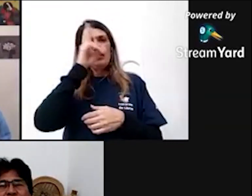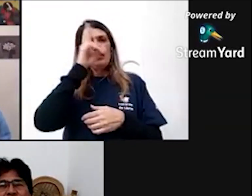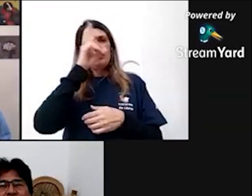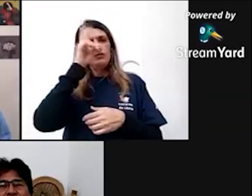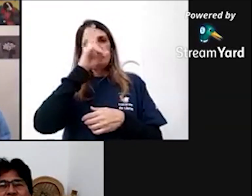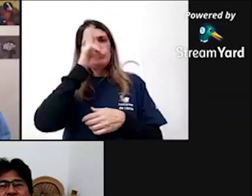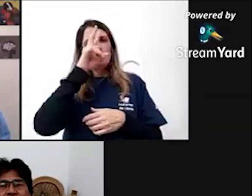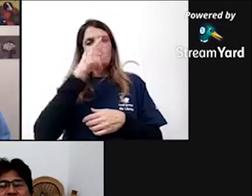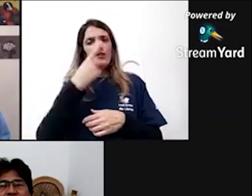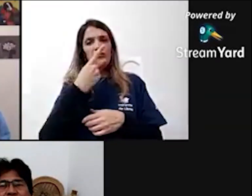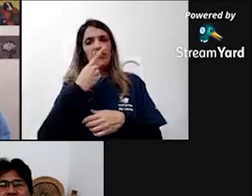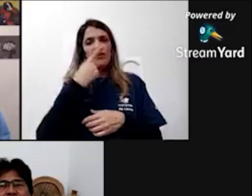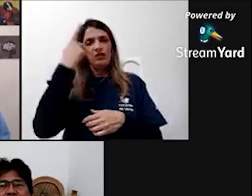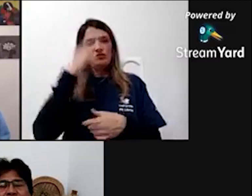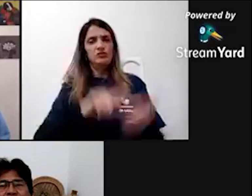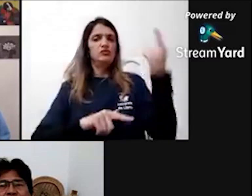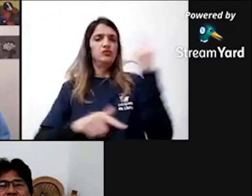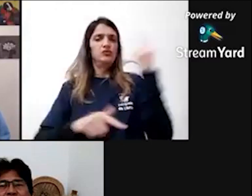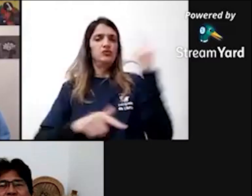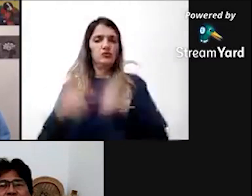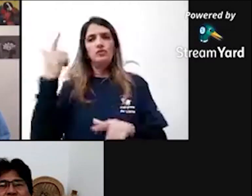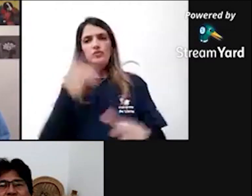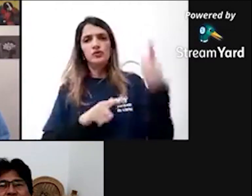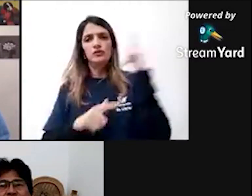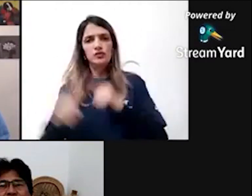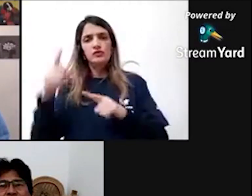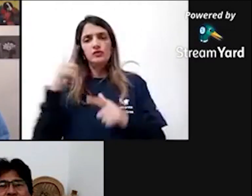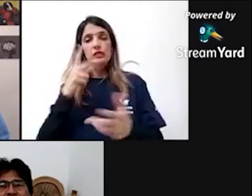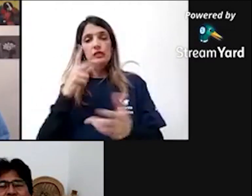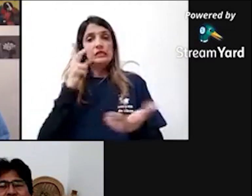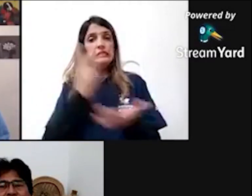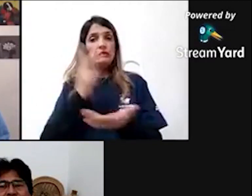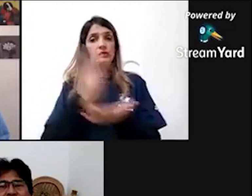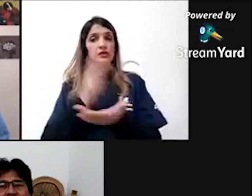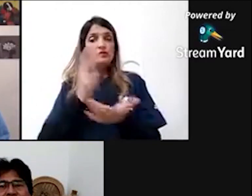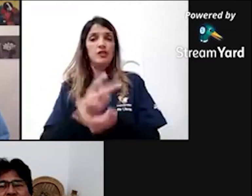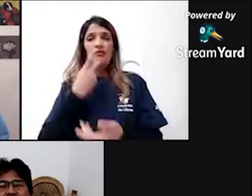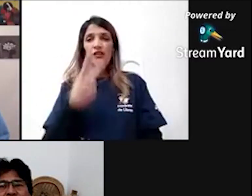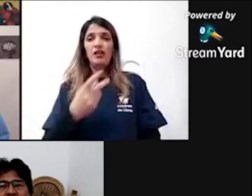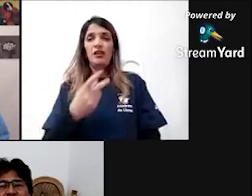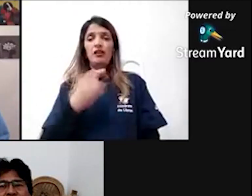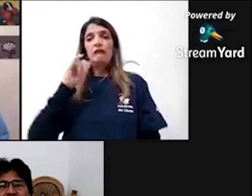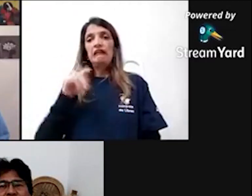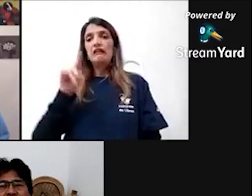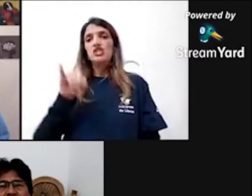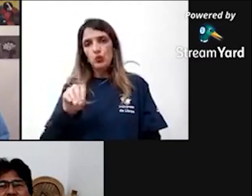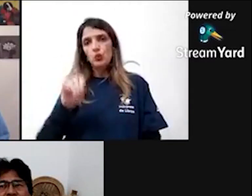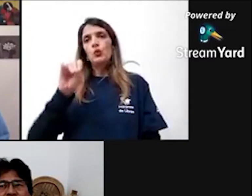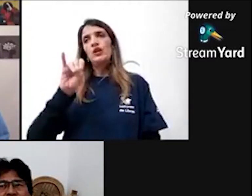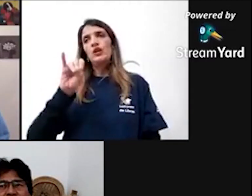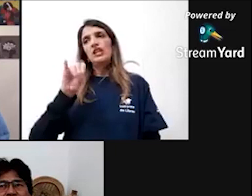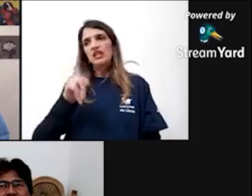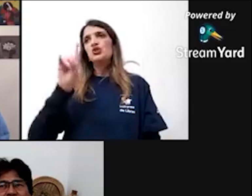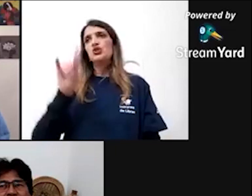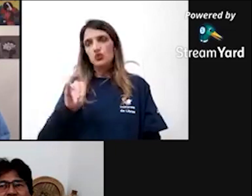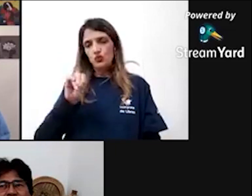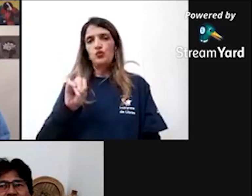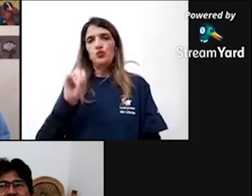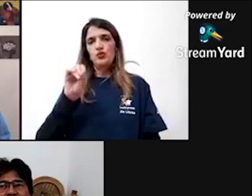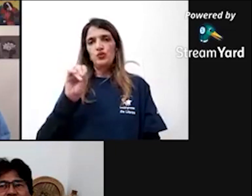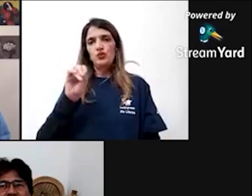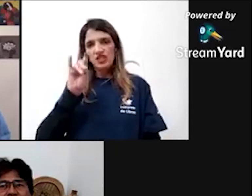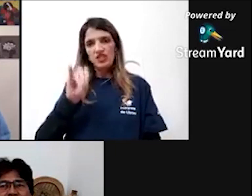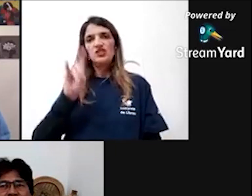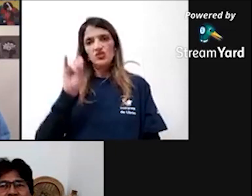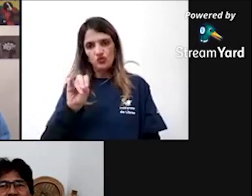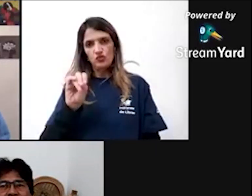o narrador oficial da história fez questão o tempo inteiro de reforçar isso, fazia com que nós nos colocássemos